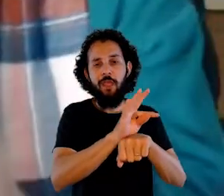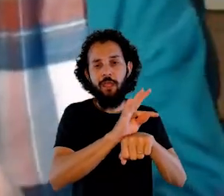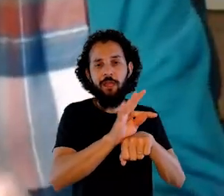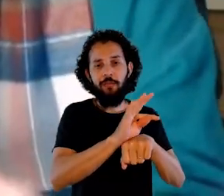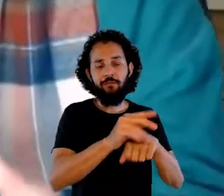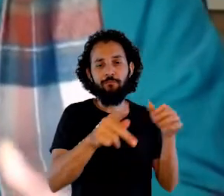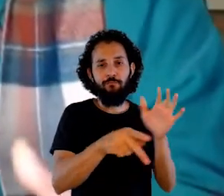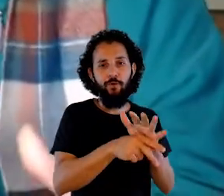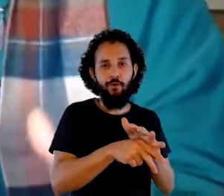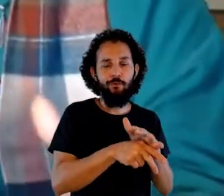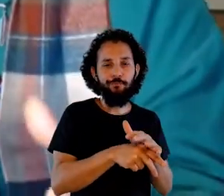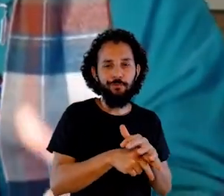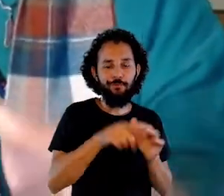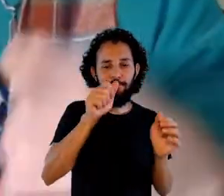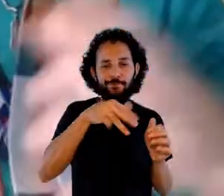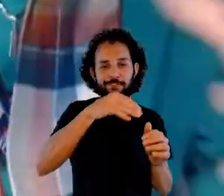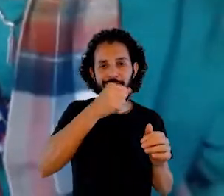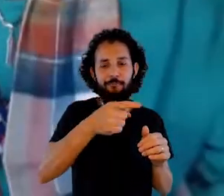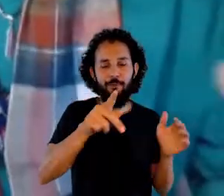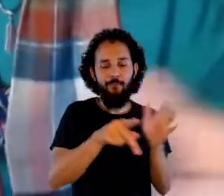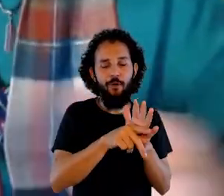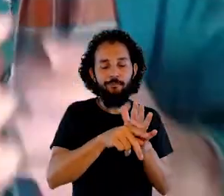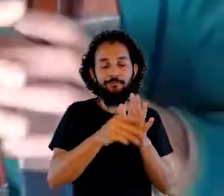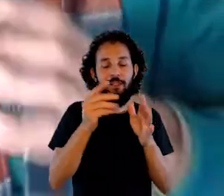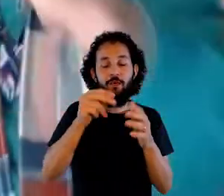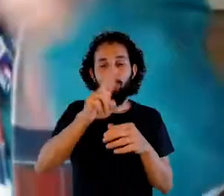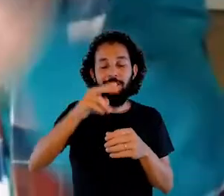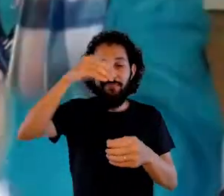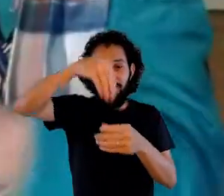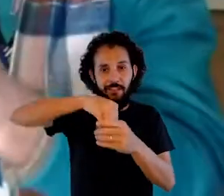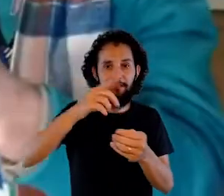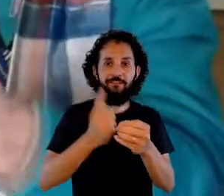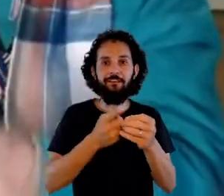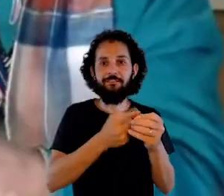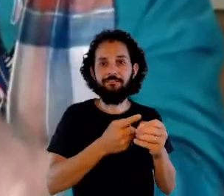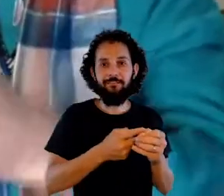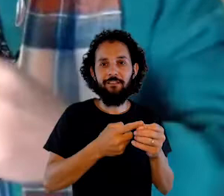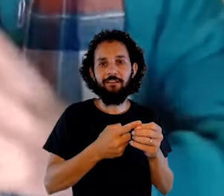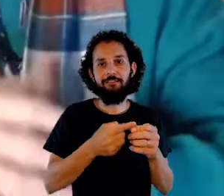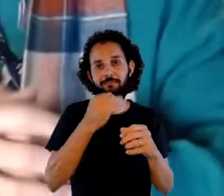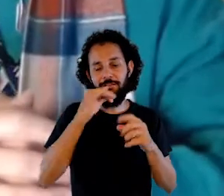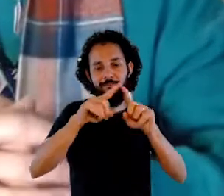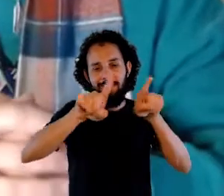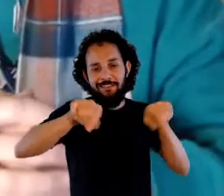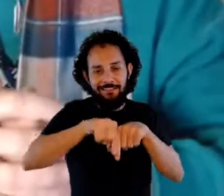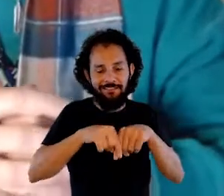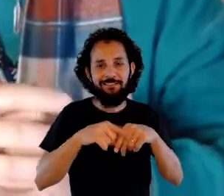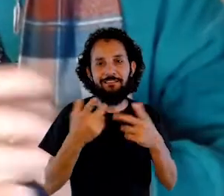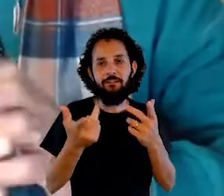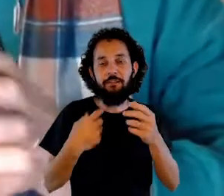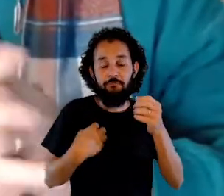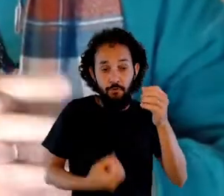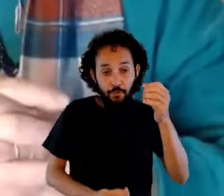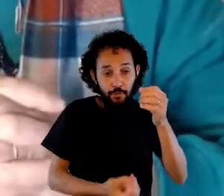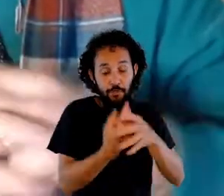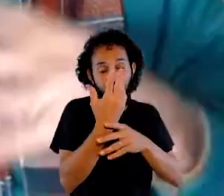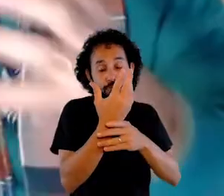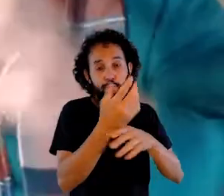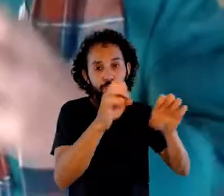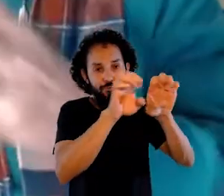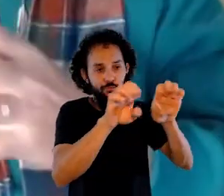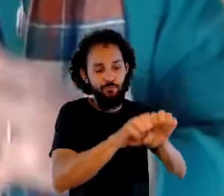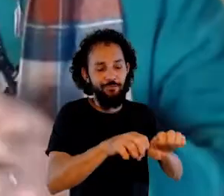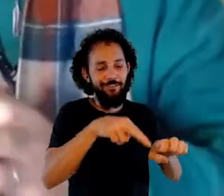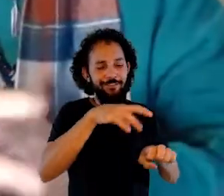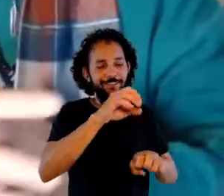práticas urbanas, para poder fazer dentro de um salão, etc., né? Fez uma fundação de neo-xamanismo nos Estados Unidos, que